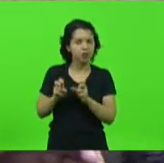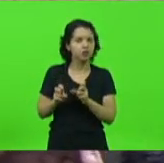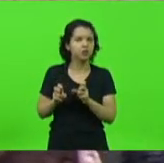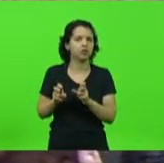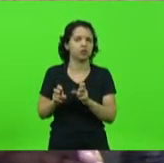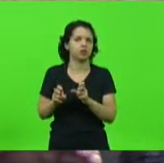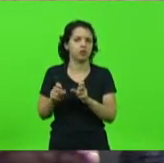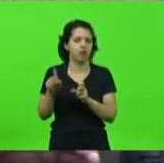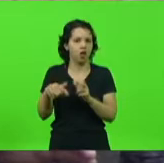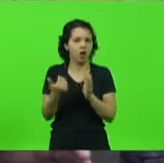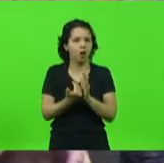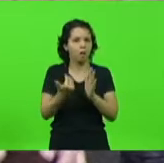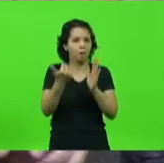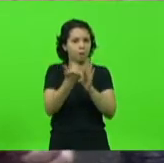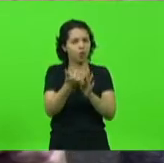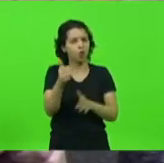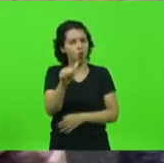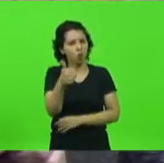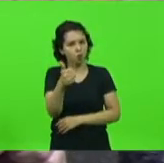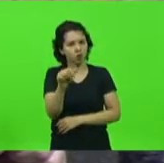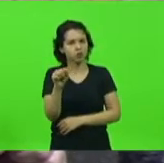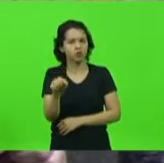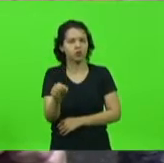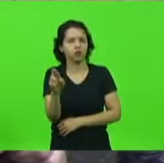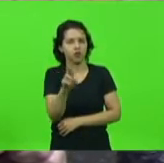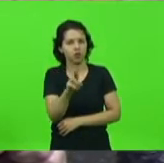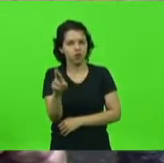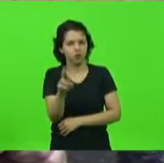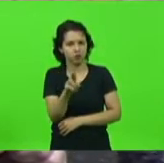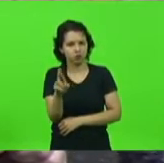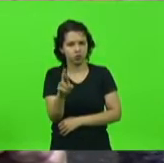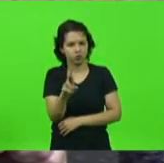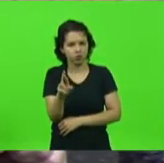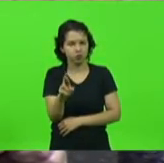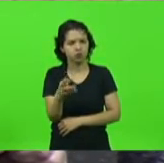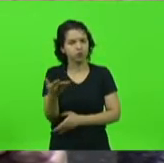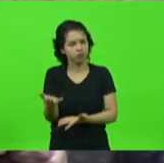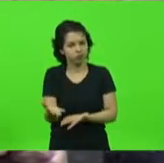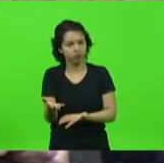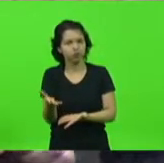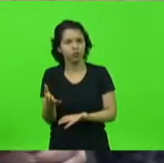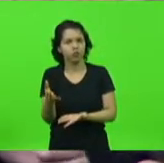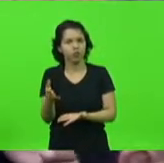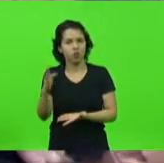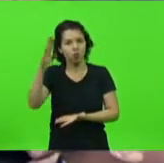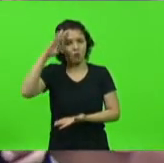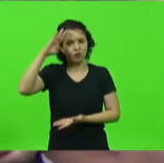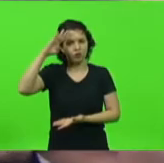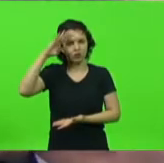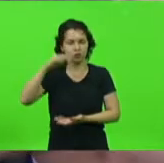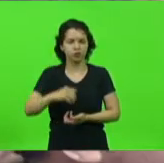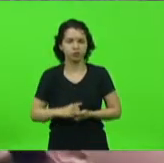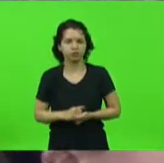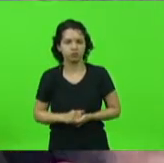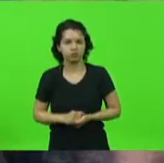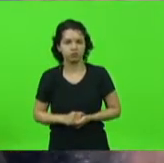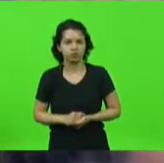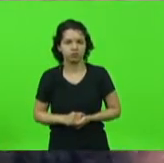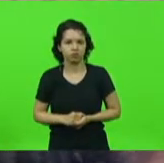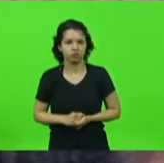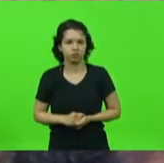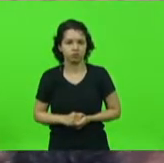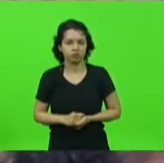desse aumento de 11 mil reais para o aluno oficial. Quando se falou de